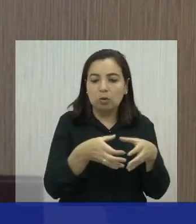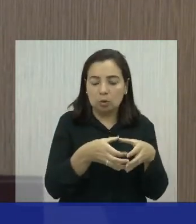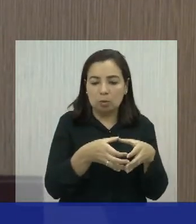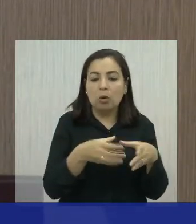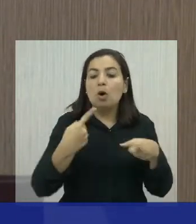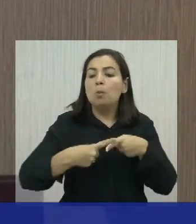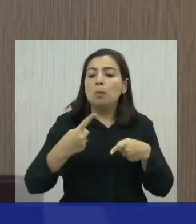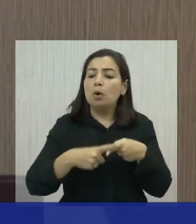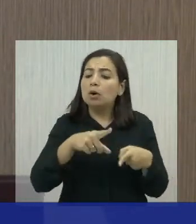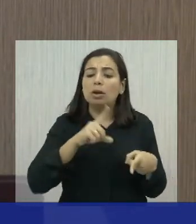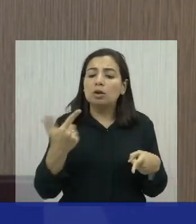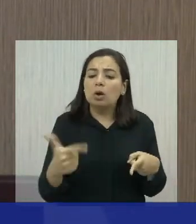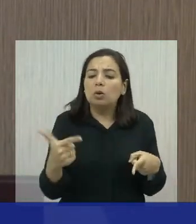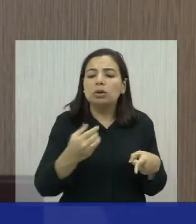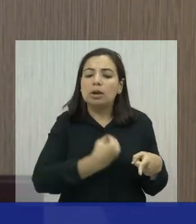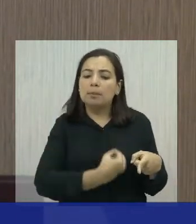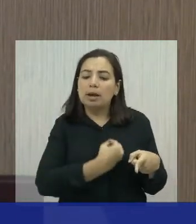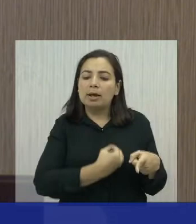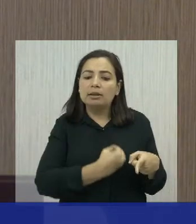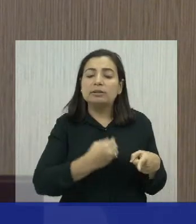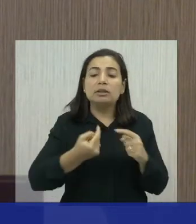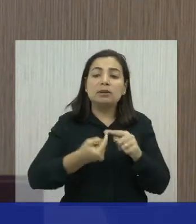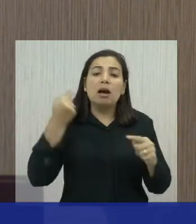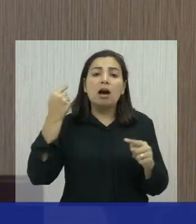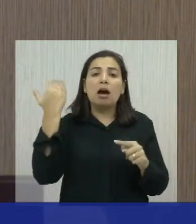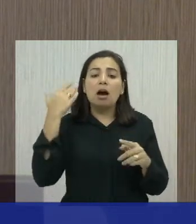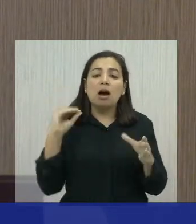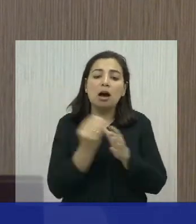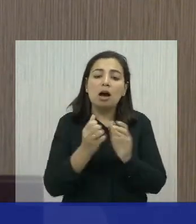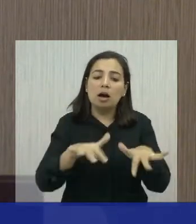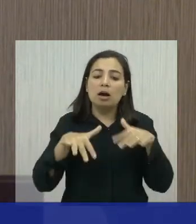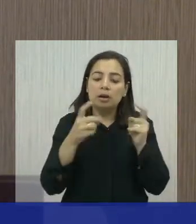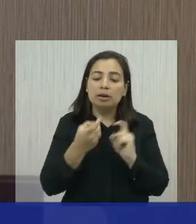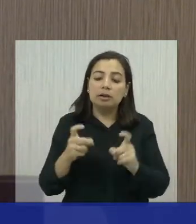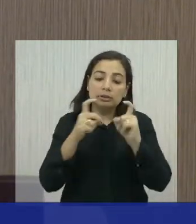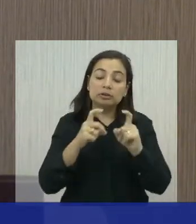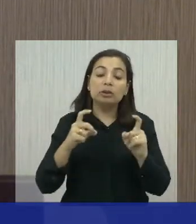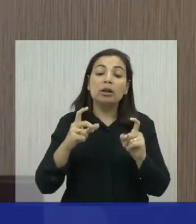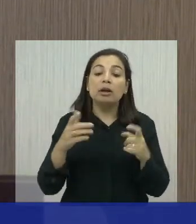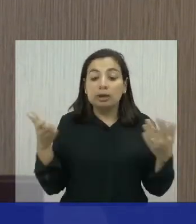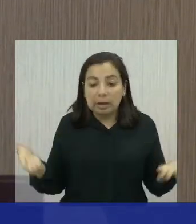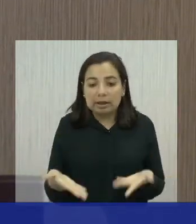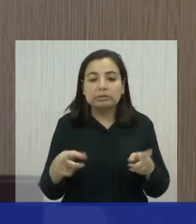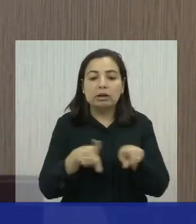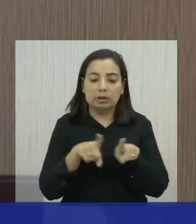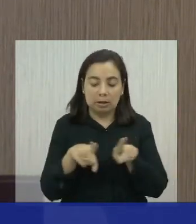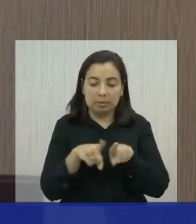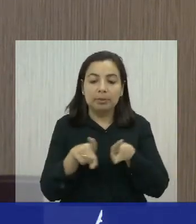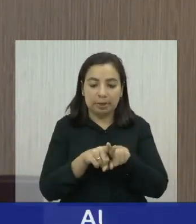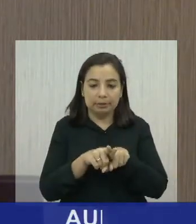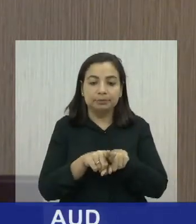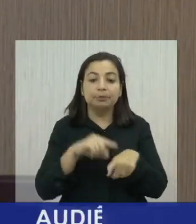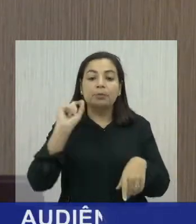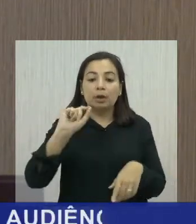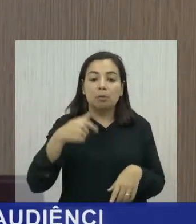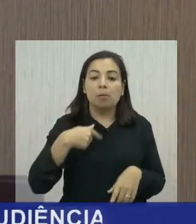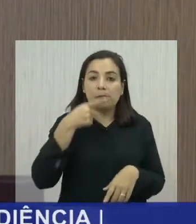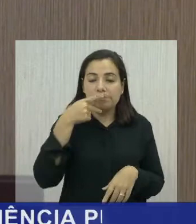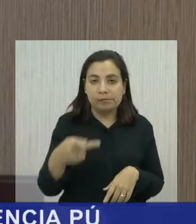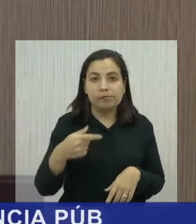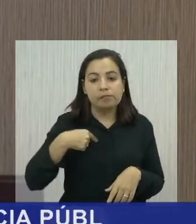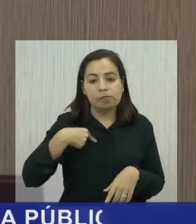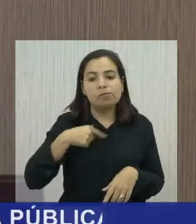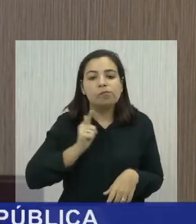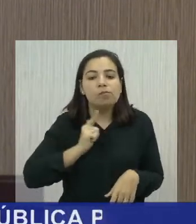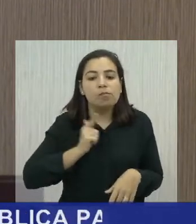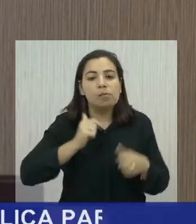que ele não esteve presente a essas audiências anteriores, e a essa inclusive, Com o que eu falarei, eu estarei justificando